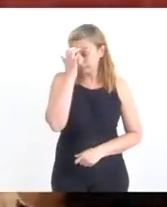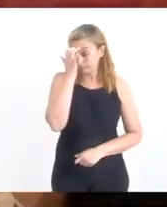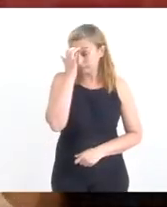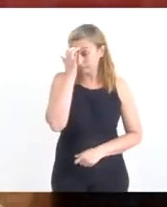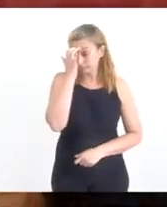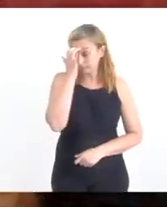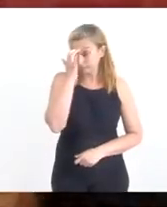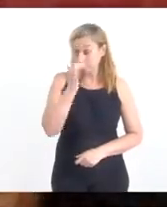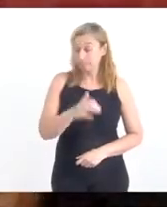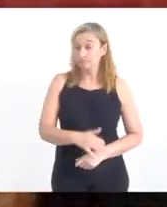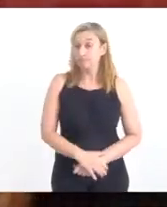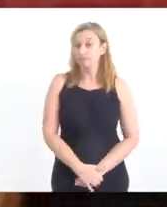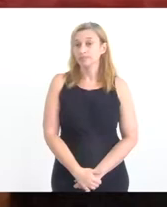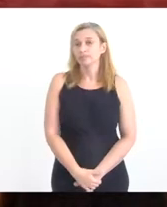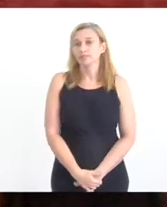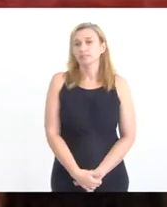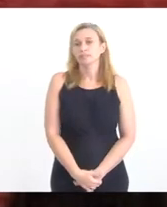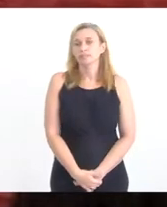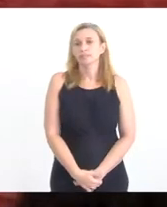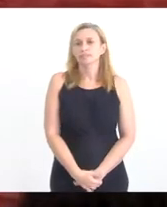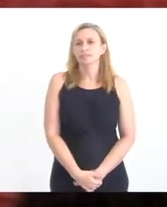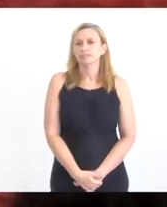E aí